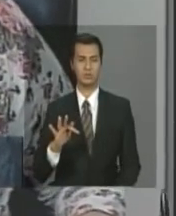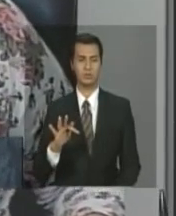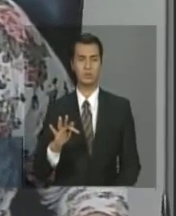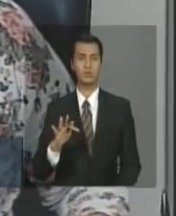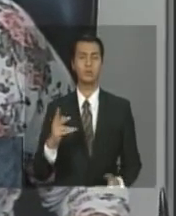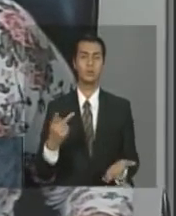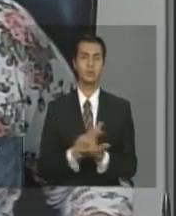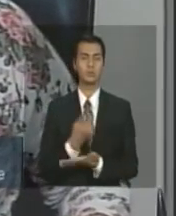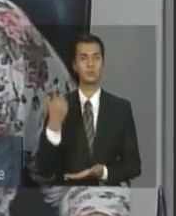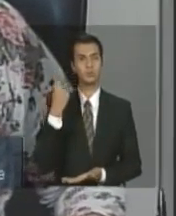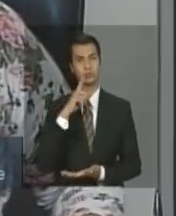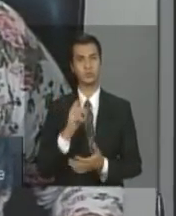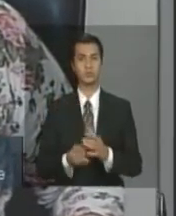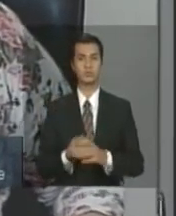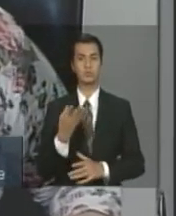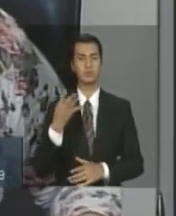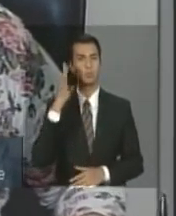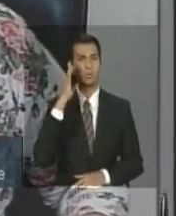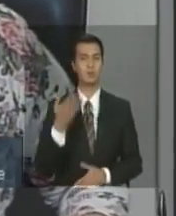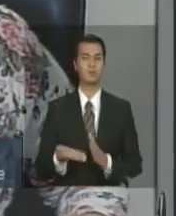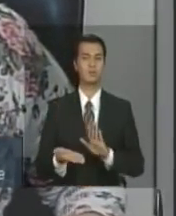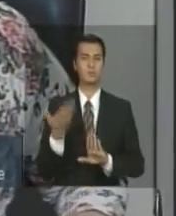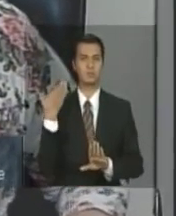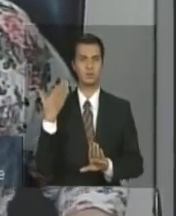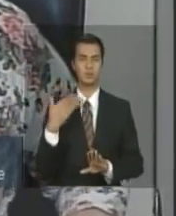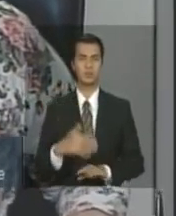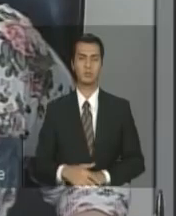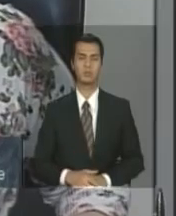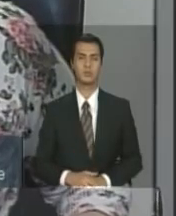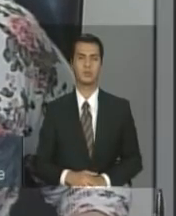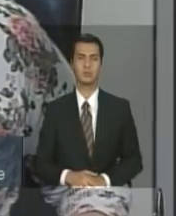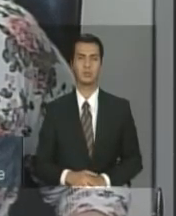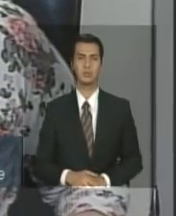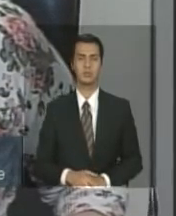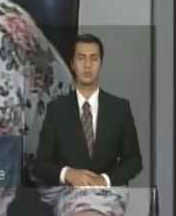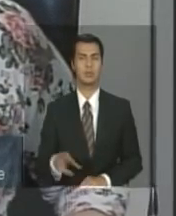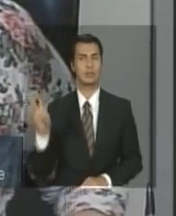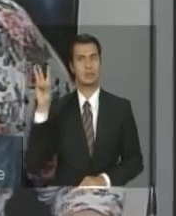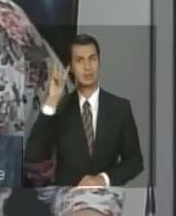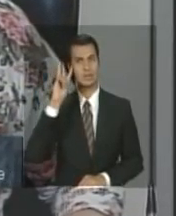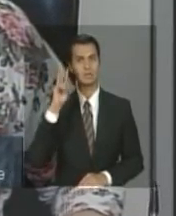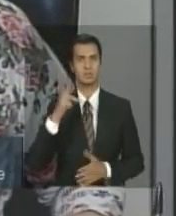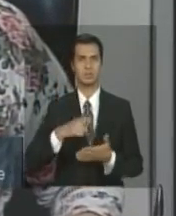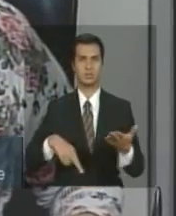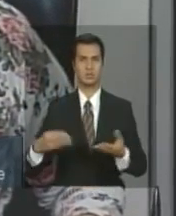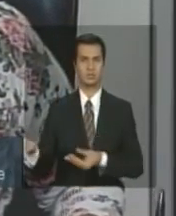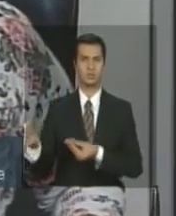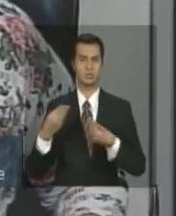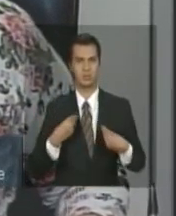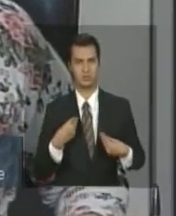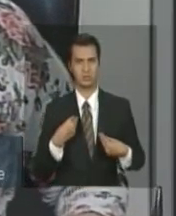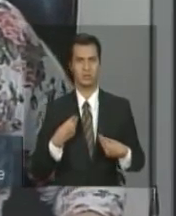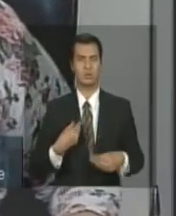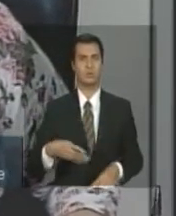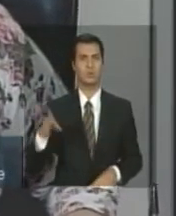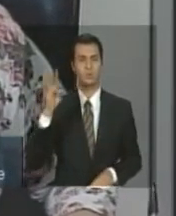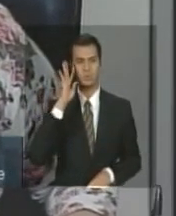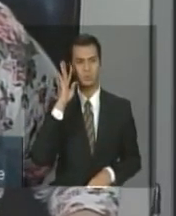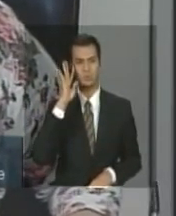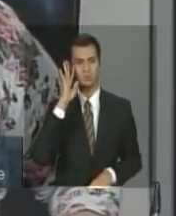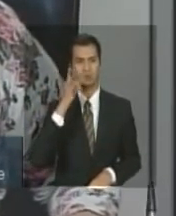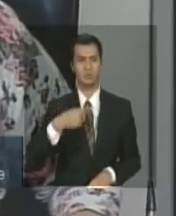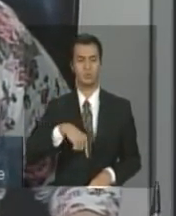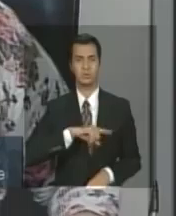do relatório, que foi quarta-feira, nós recebemos o relatório na terça. Na quarta-feira,